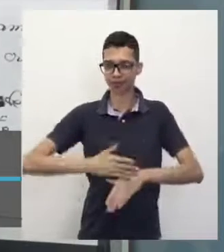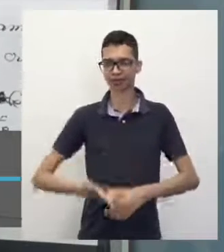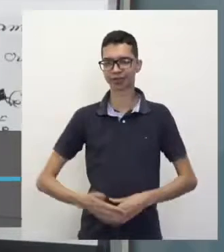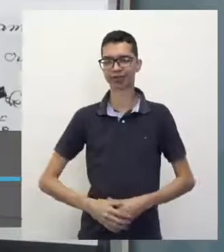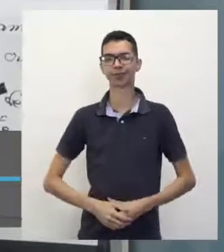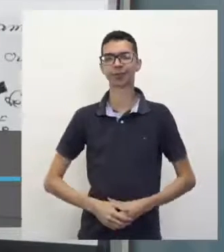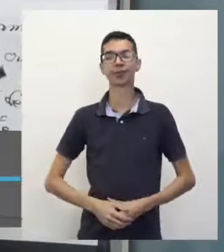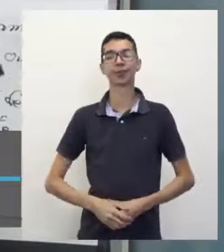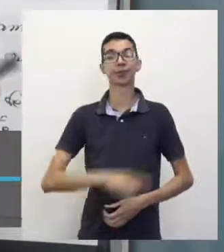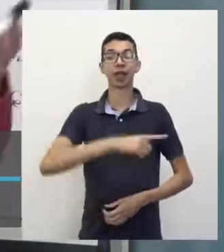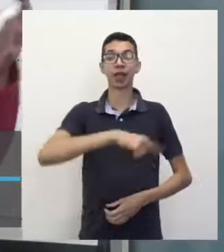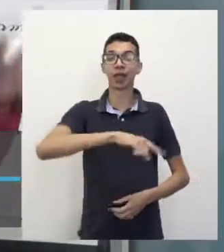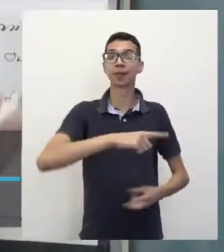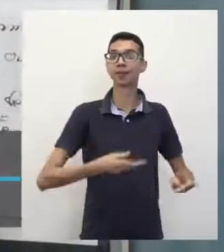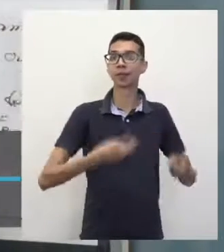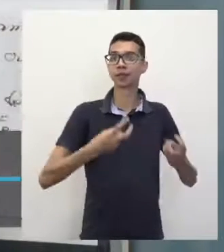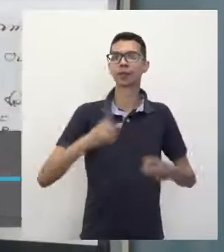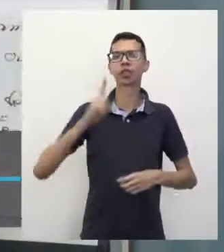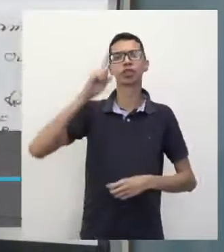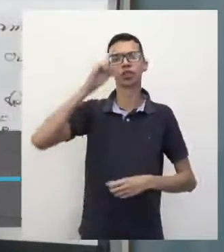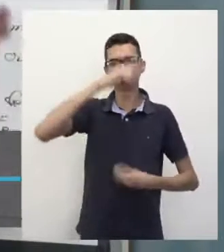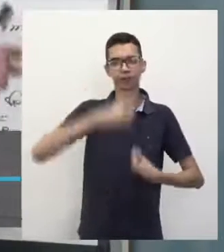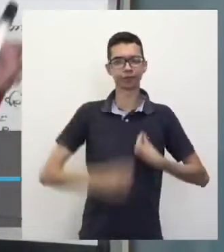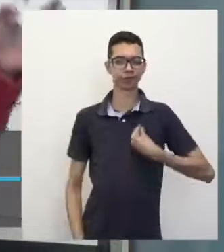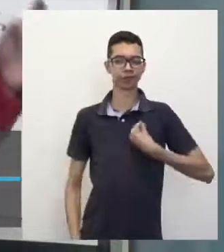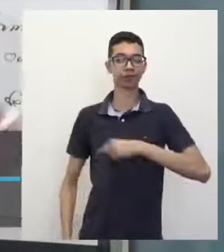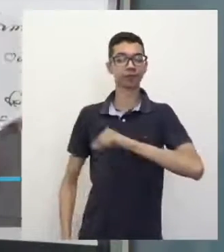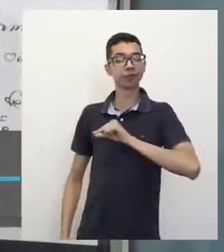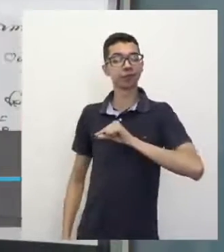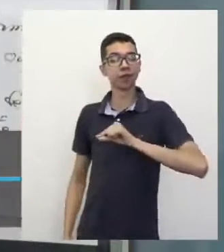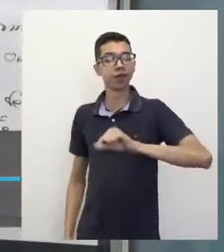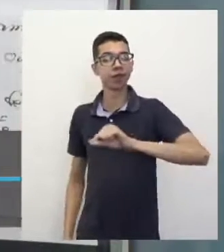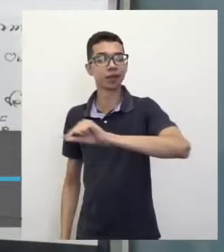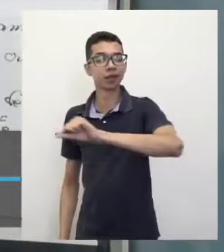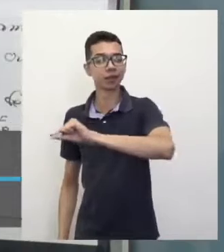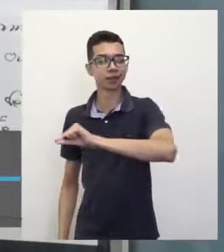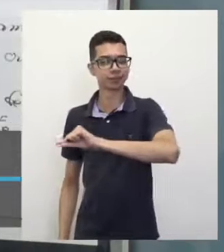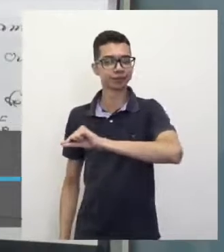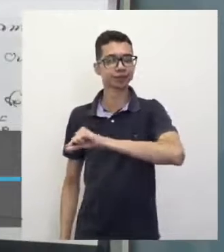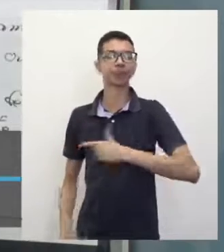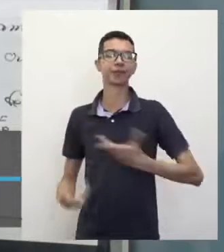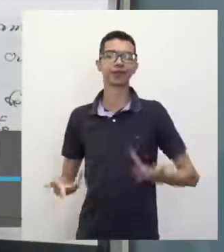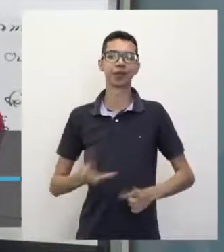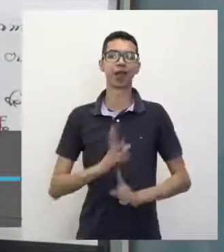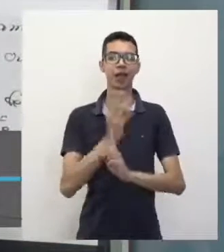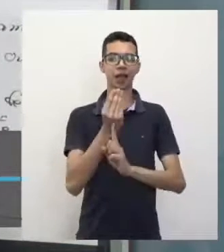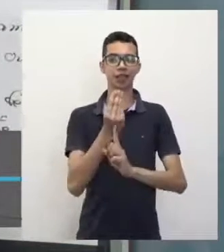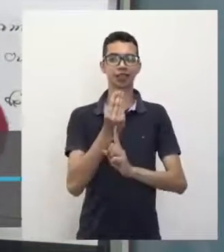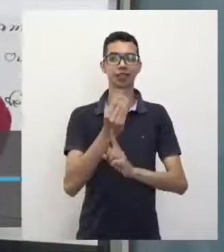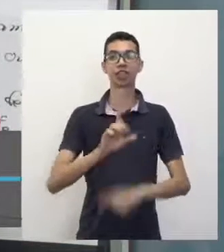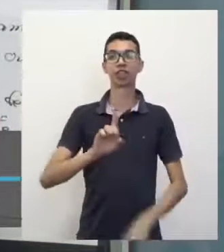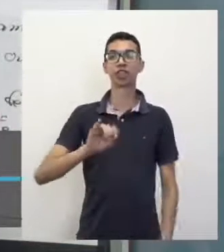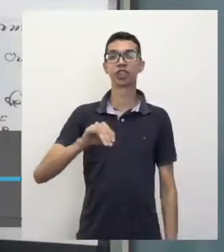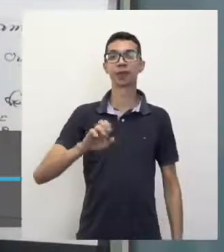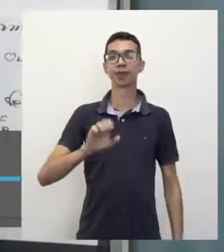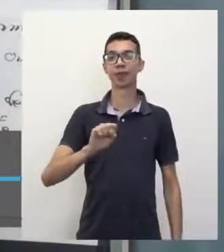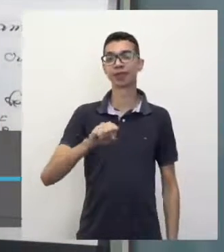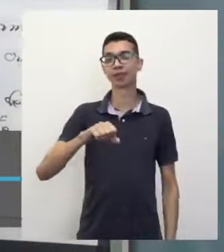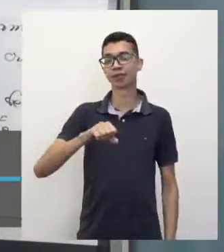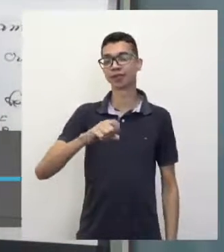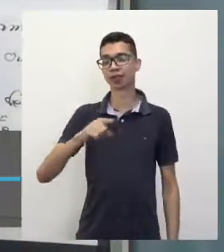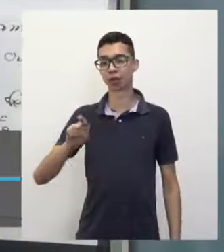dessas pessoas. Tá? E aí a gente entra na questão da arte com a dimensão social, ou seja, a arte com a finalidade de